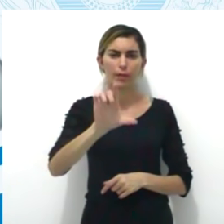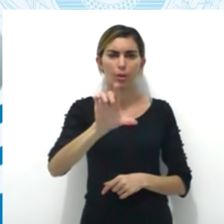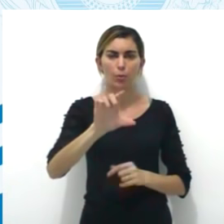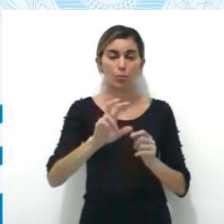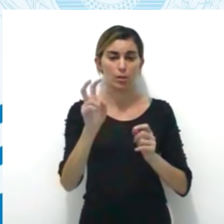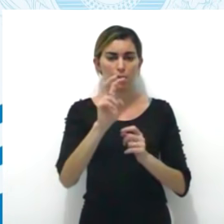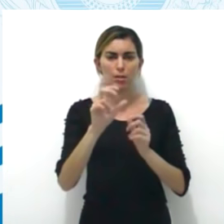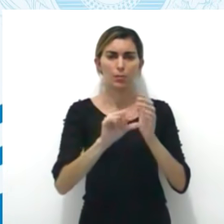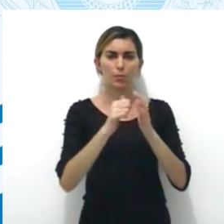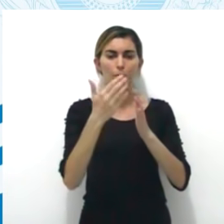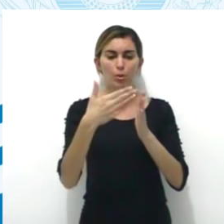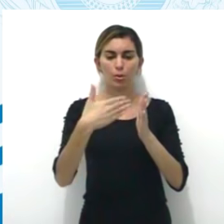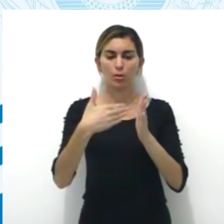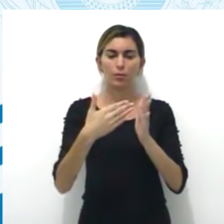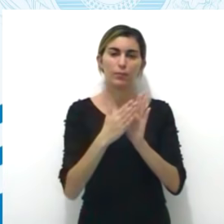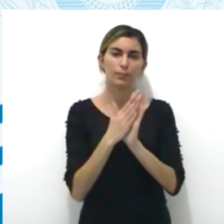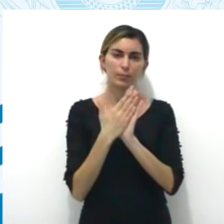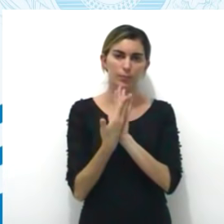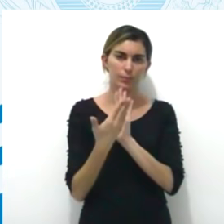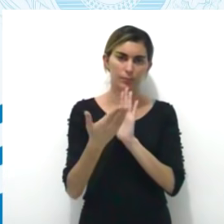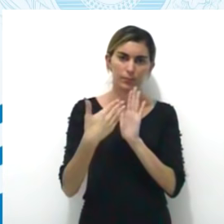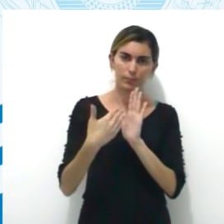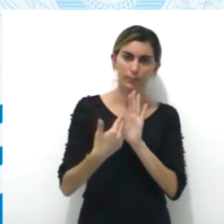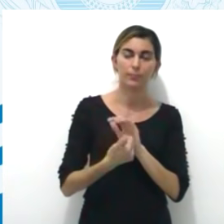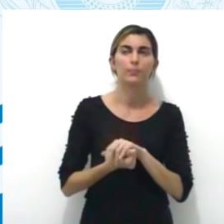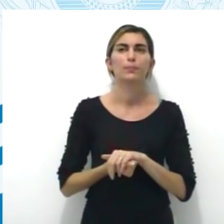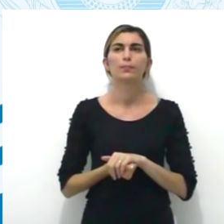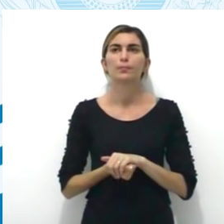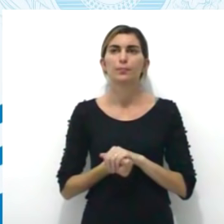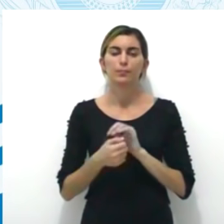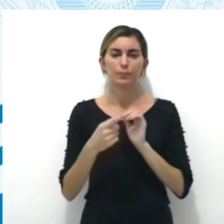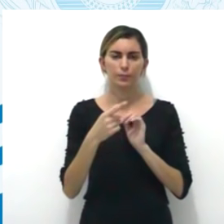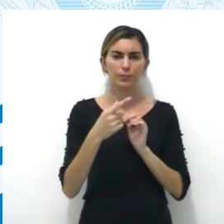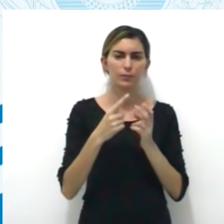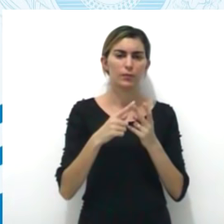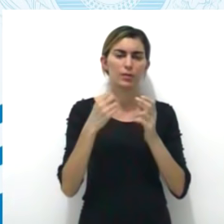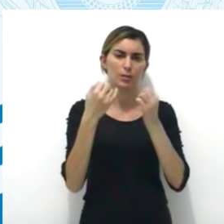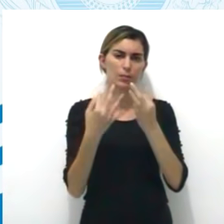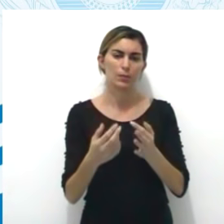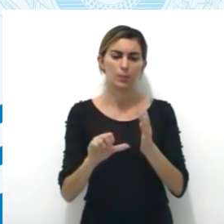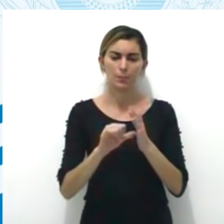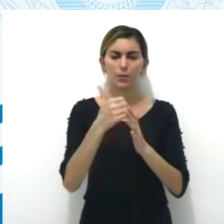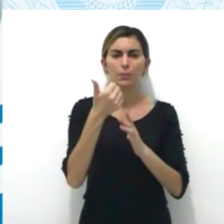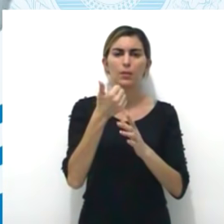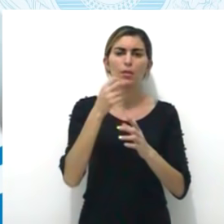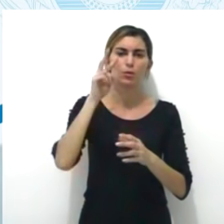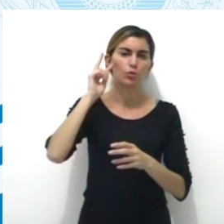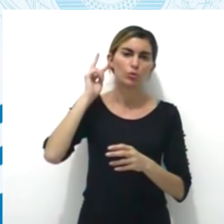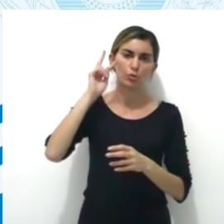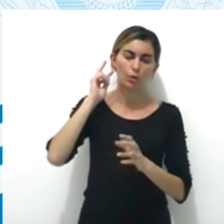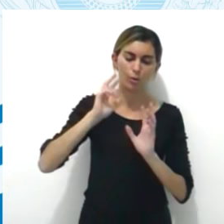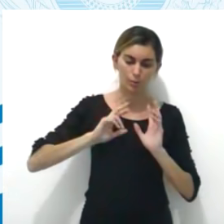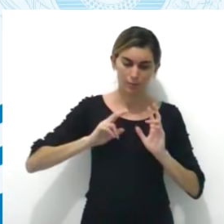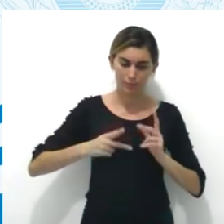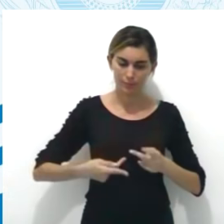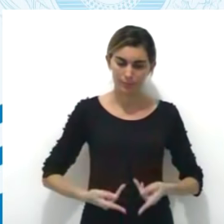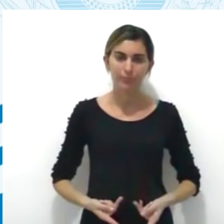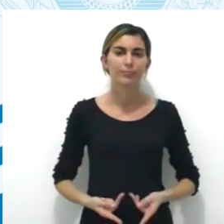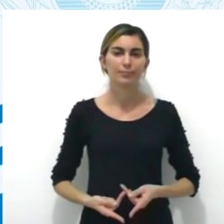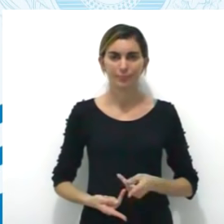quê? Os 5 primeiros livros da Bíblia, né? Que narrou o quê? As primeiras histórias